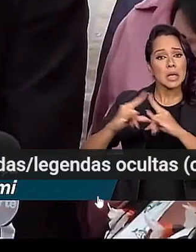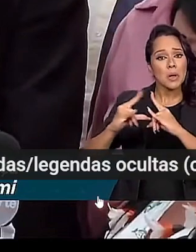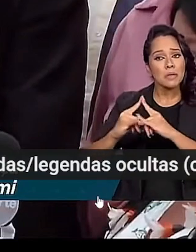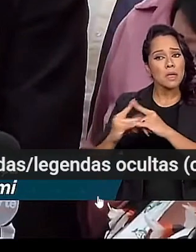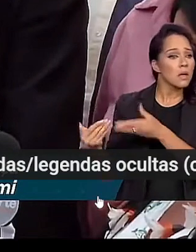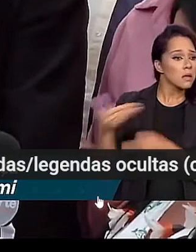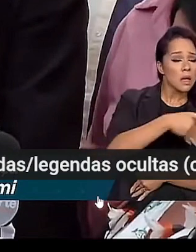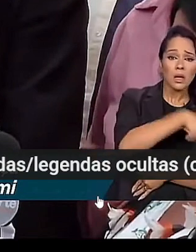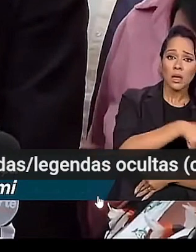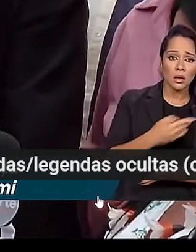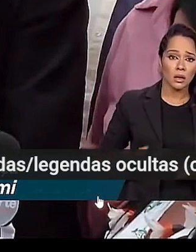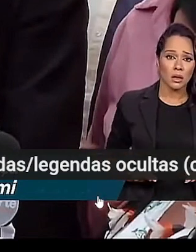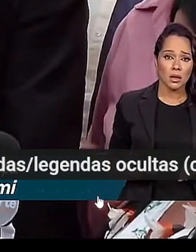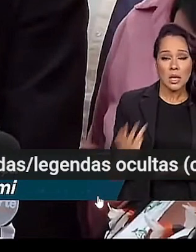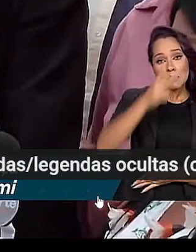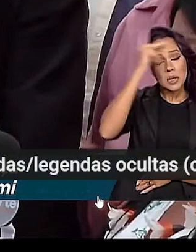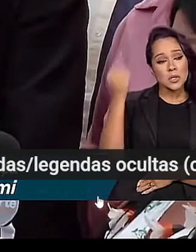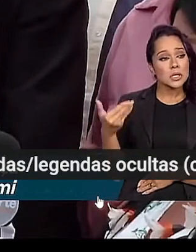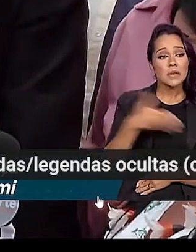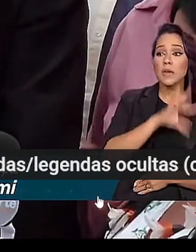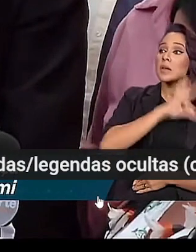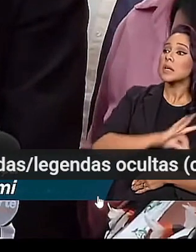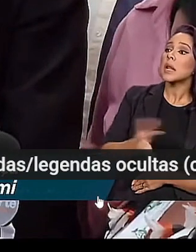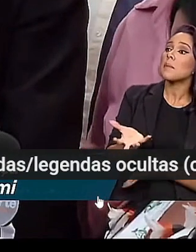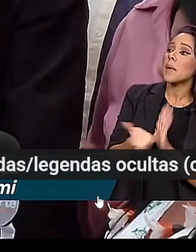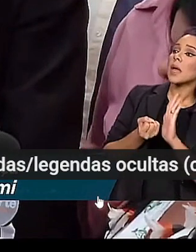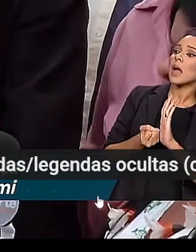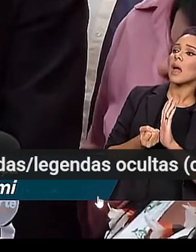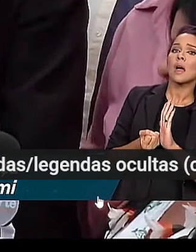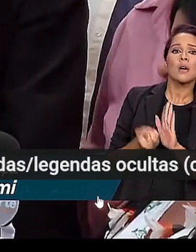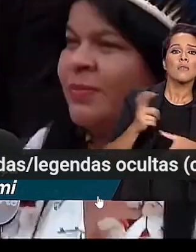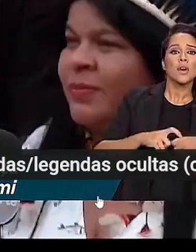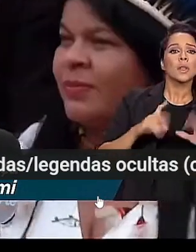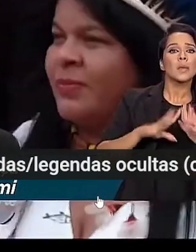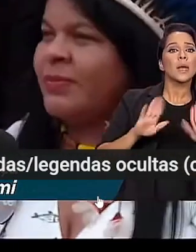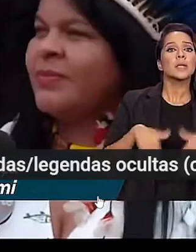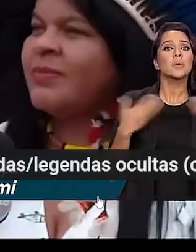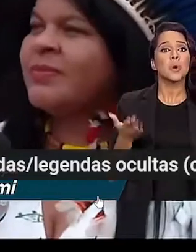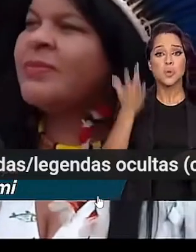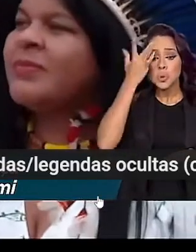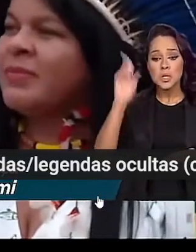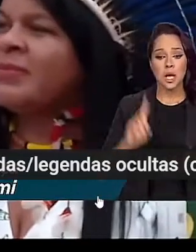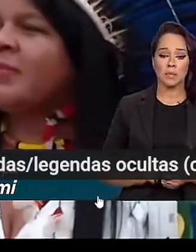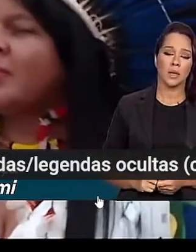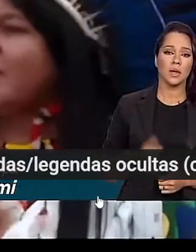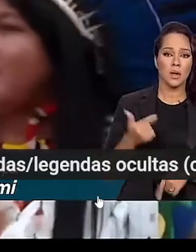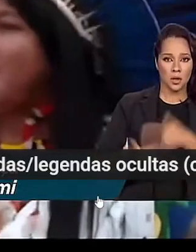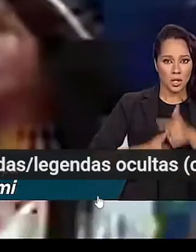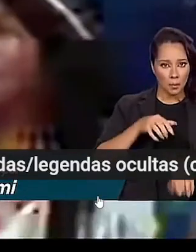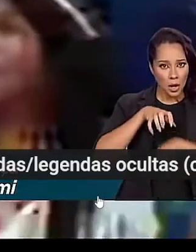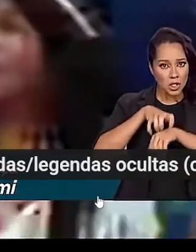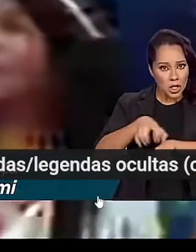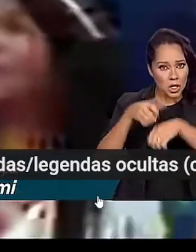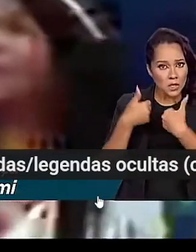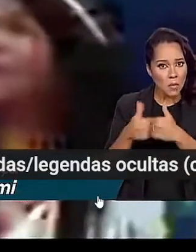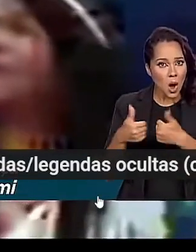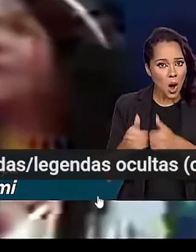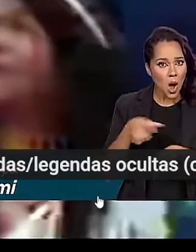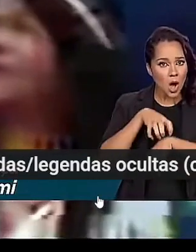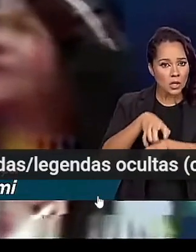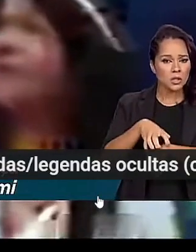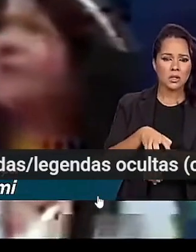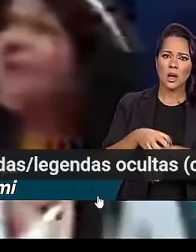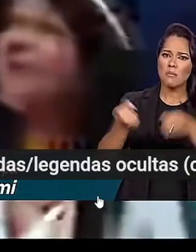seu comentário, inscreva-se no canal e ative lá o sininho das notificações, eu te peço, tá certo? Essas são as